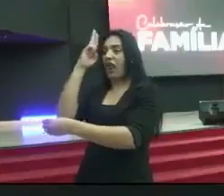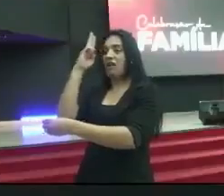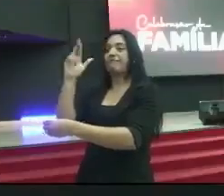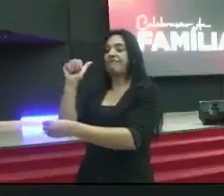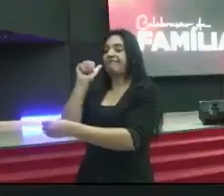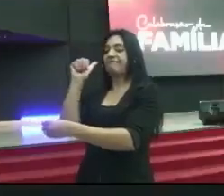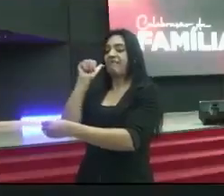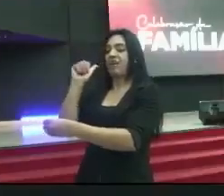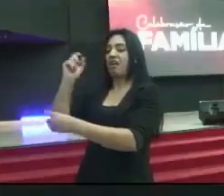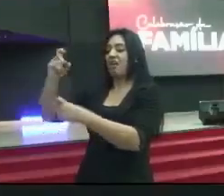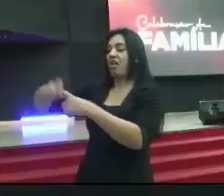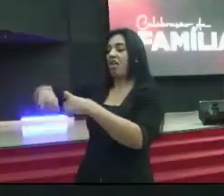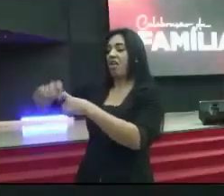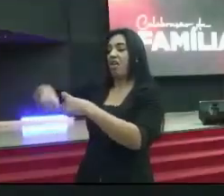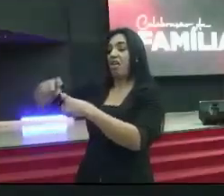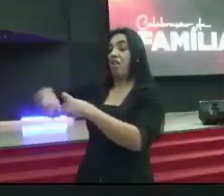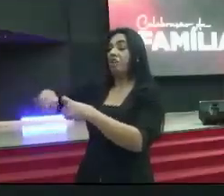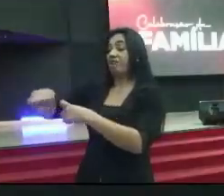Sodoma.